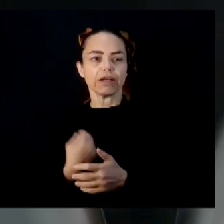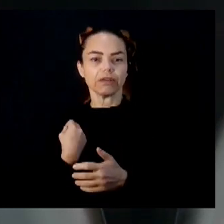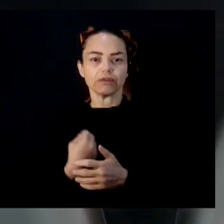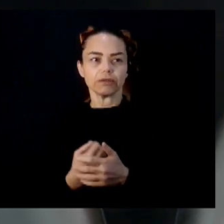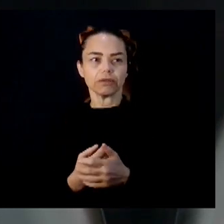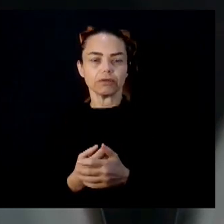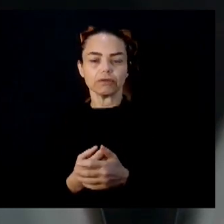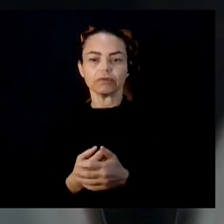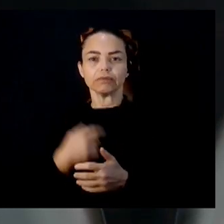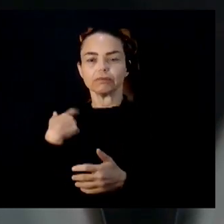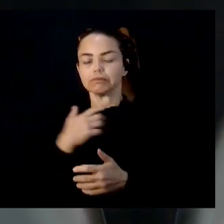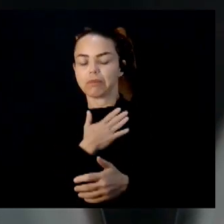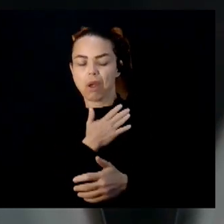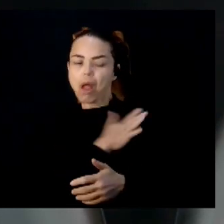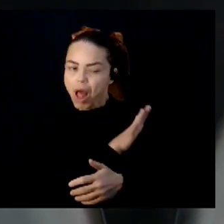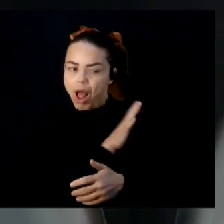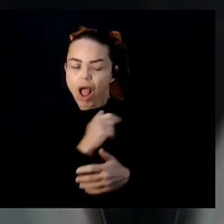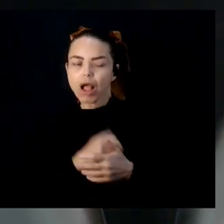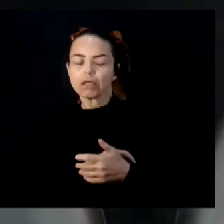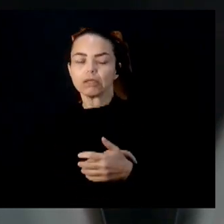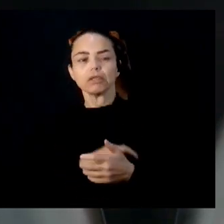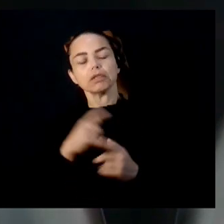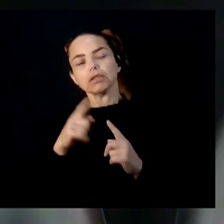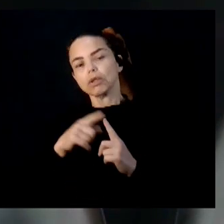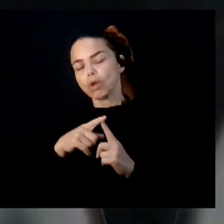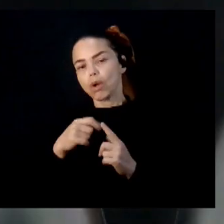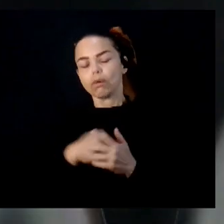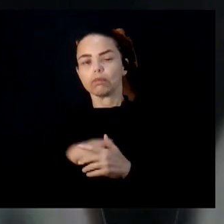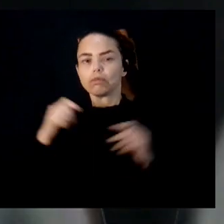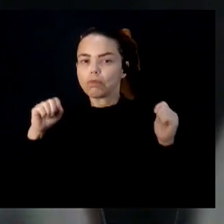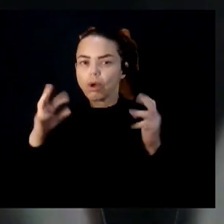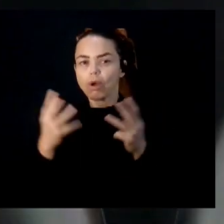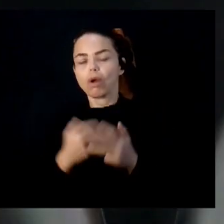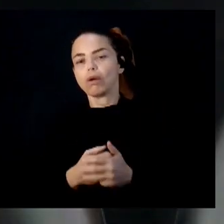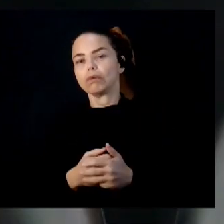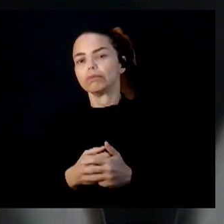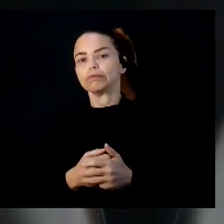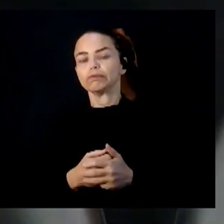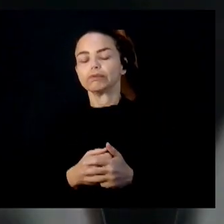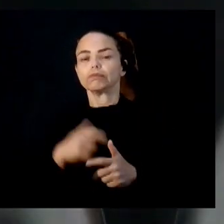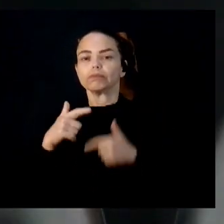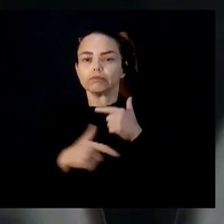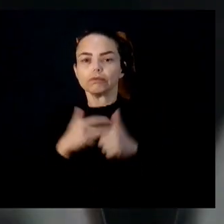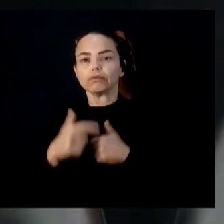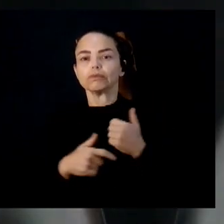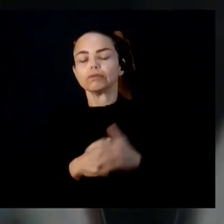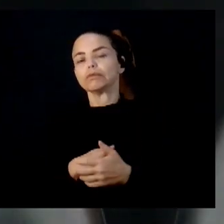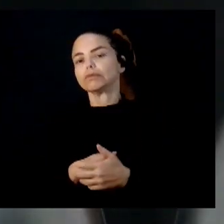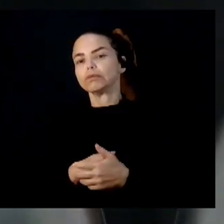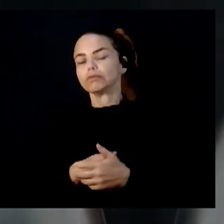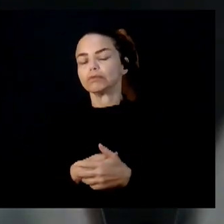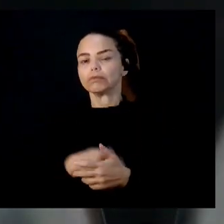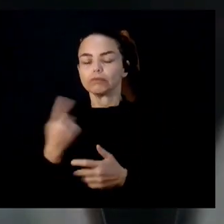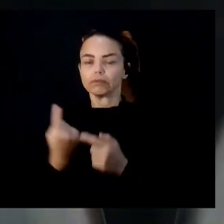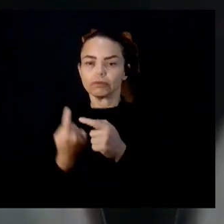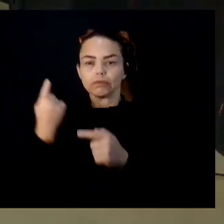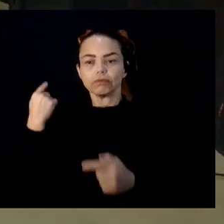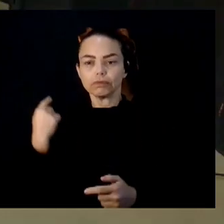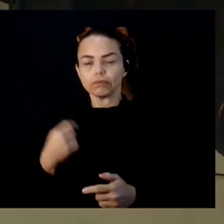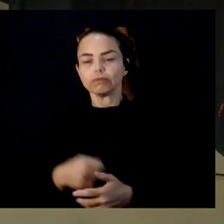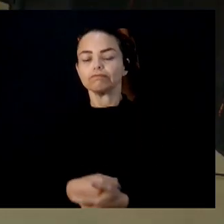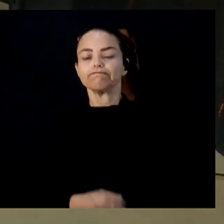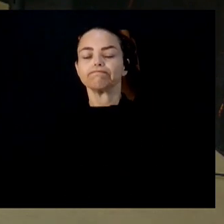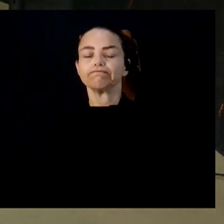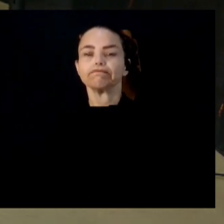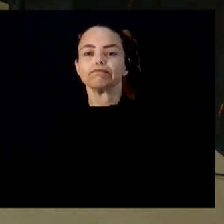ele não gosta desse tipo de evento, mas a gente, de novo, trabalha com a perspectiva de quem a gente conheceu lá atrás. Mas então, mas a pessoa